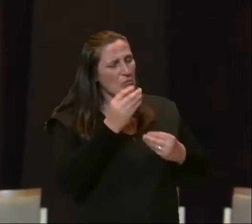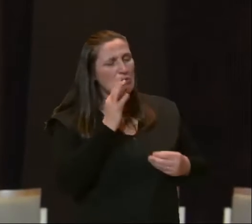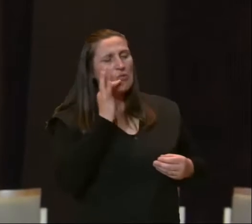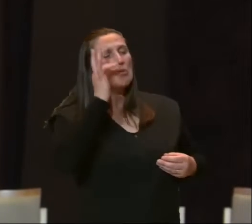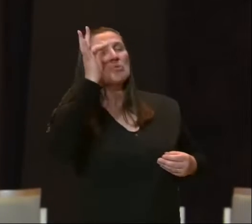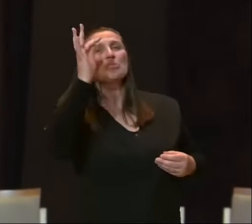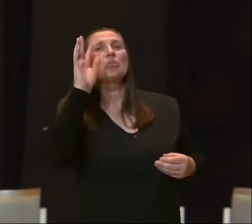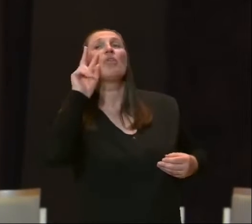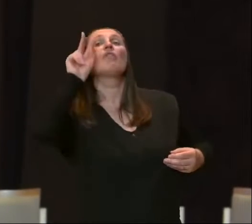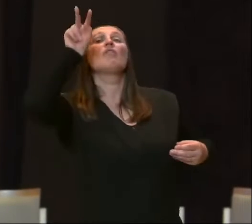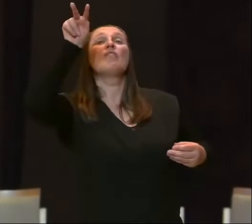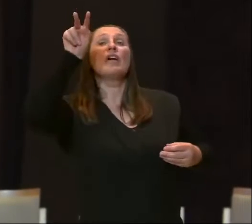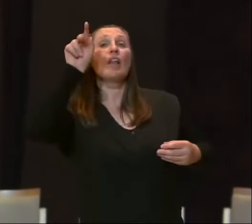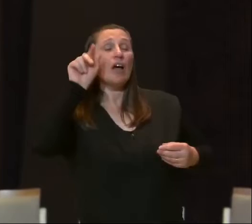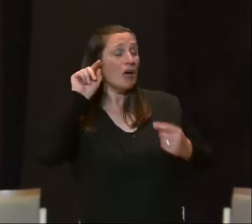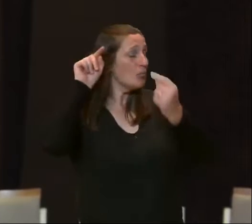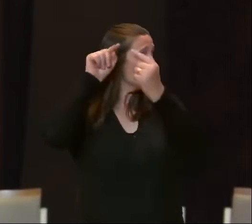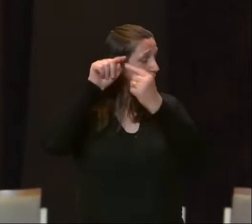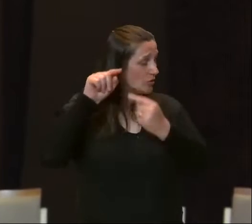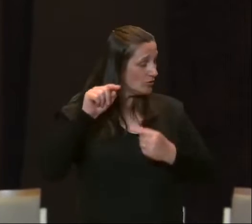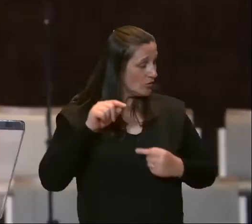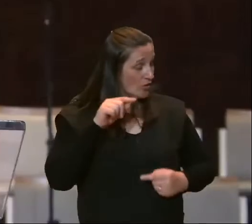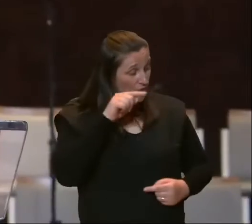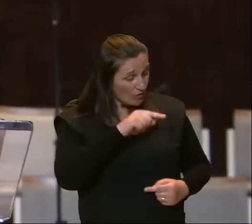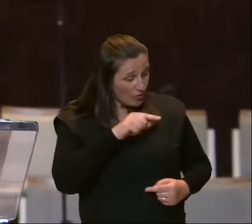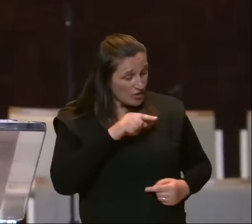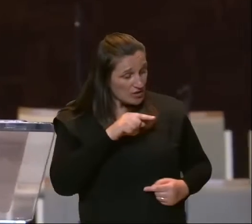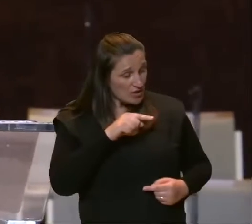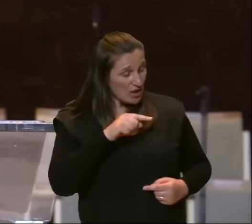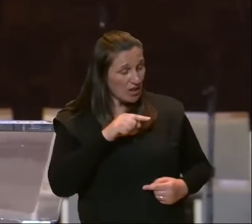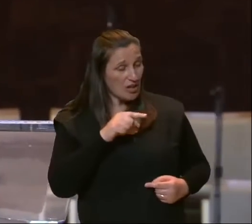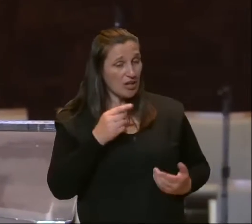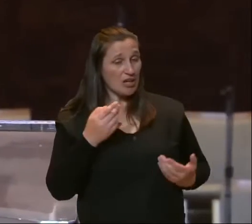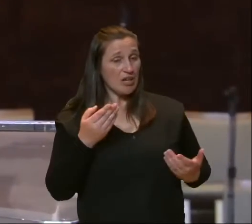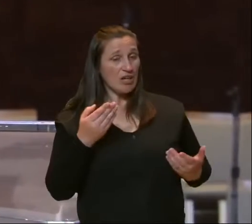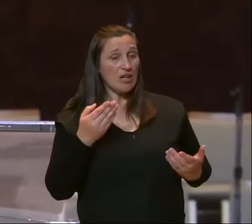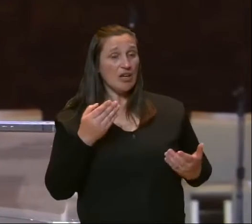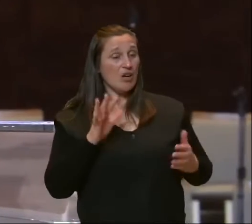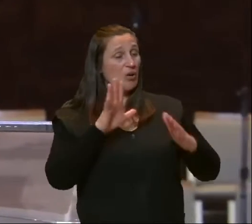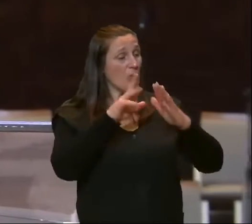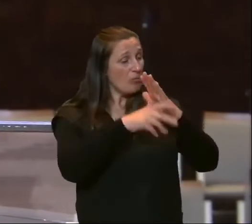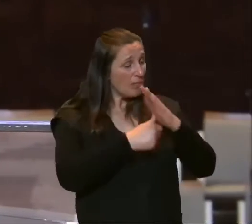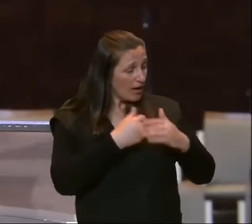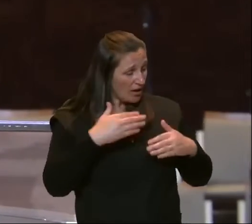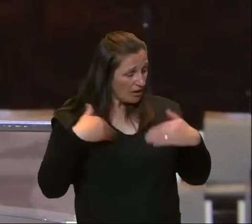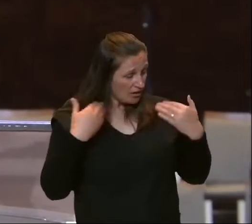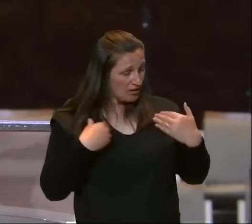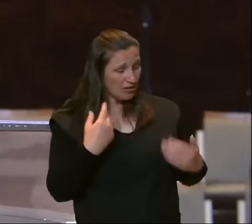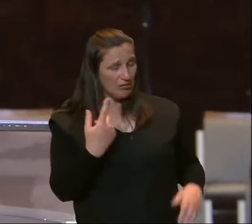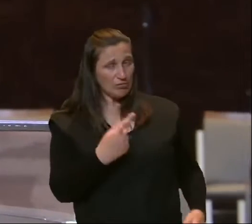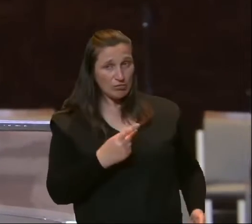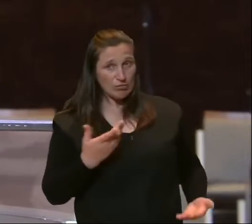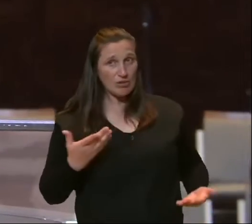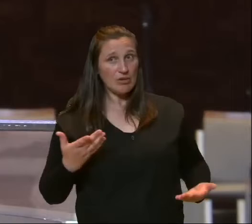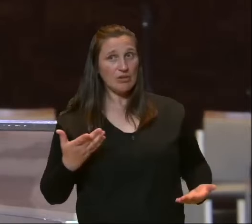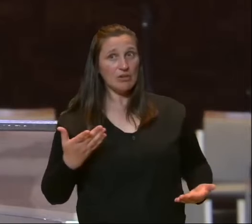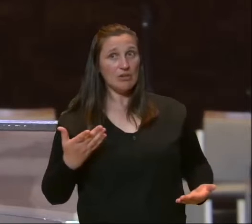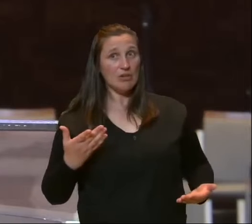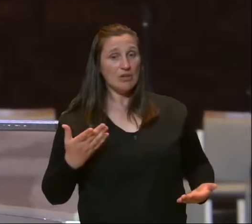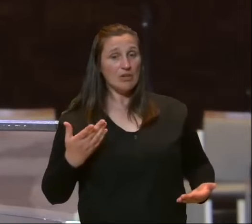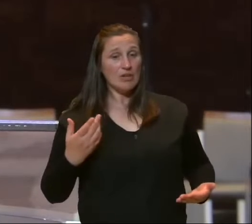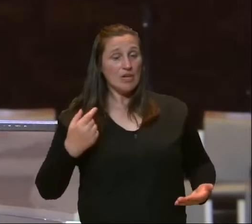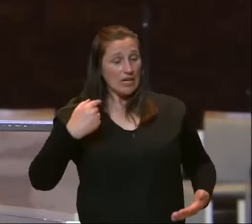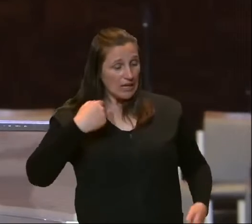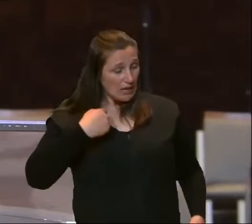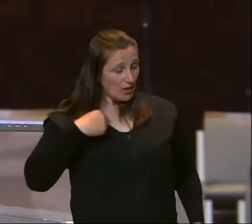para frente, você está deixando isso roubar a tua alegria. Eu